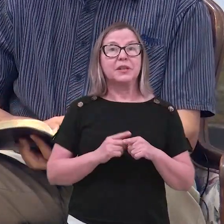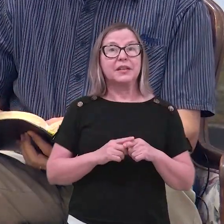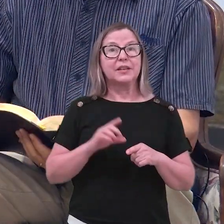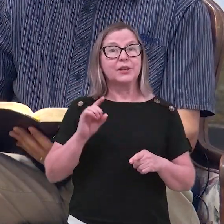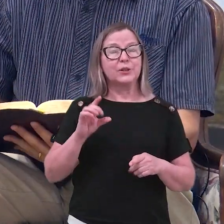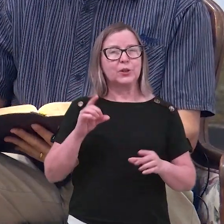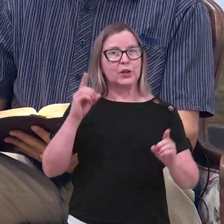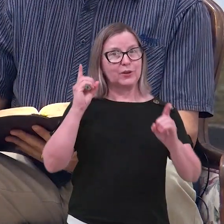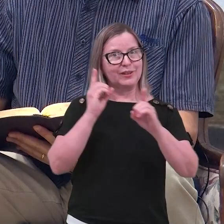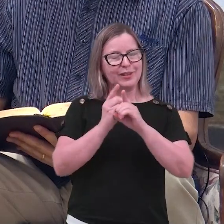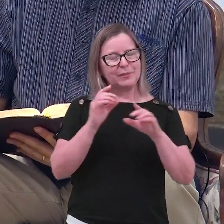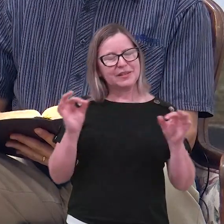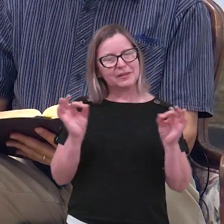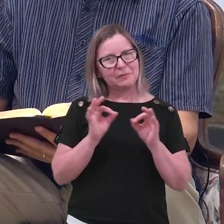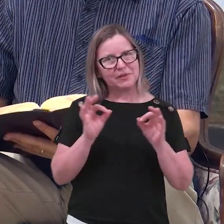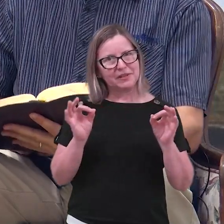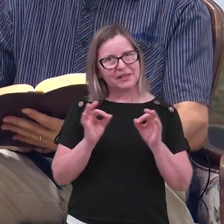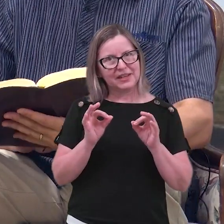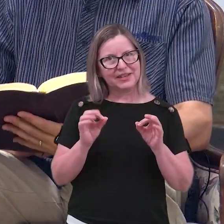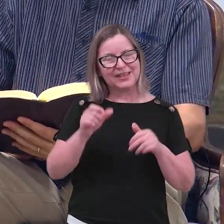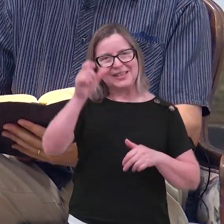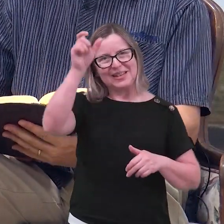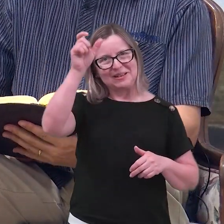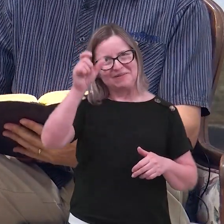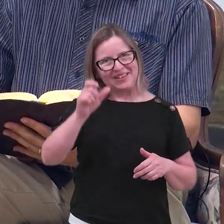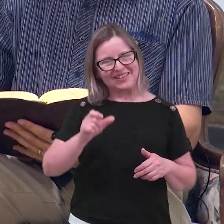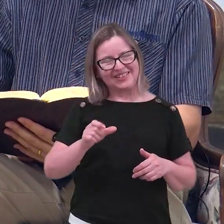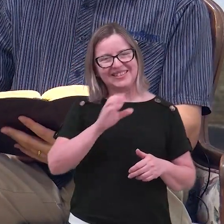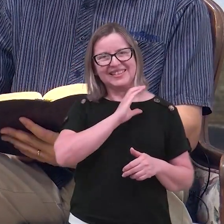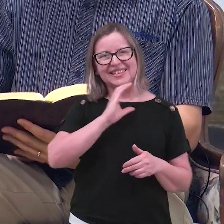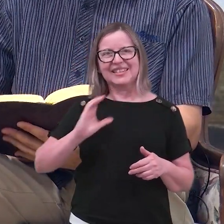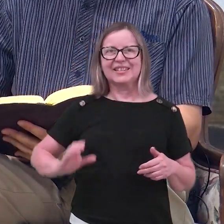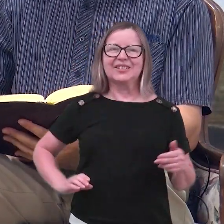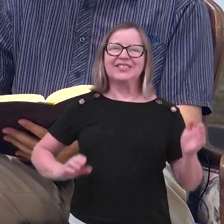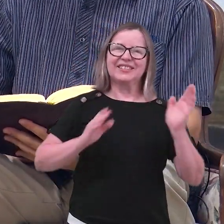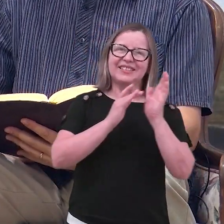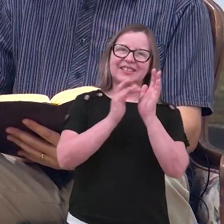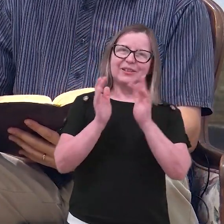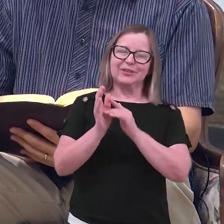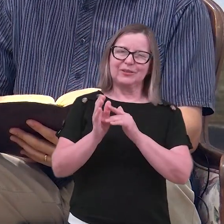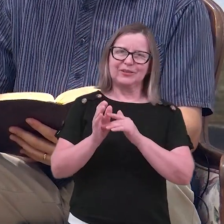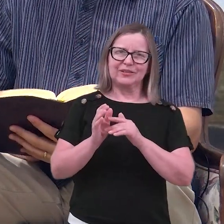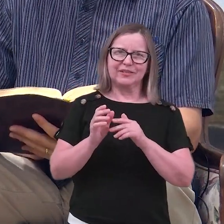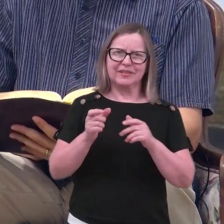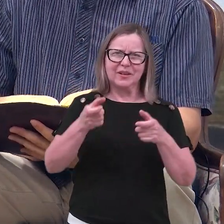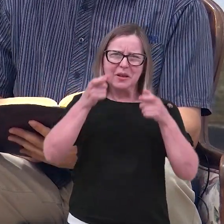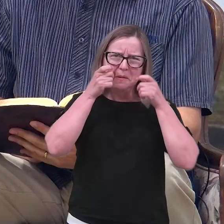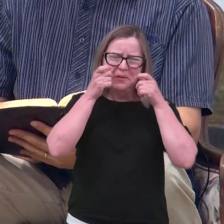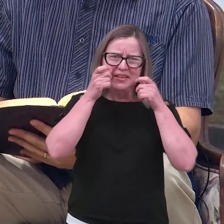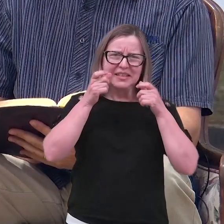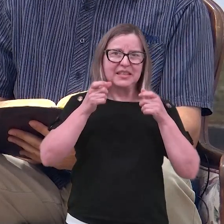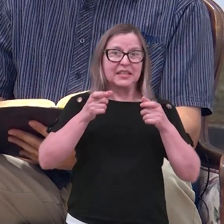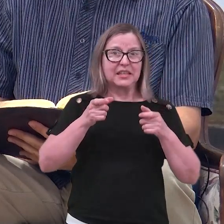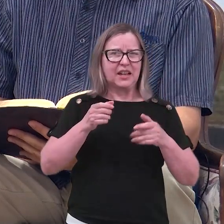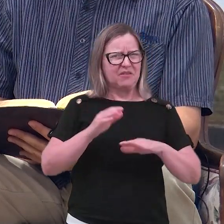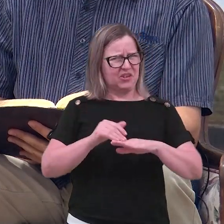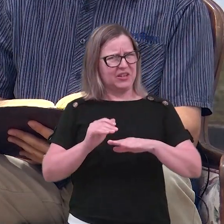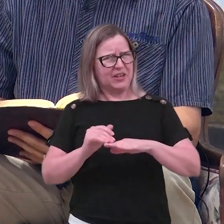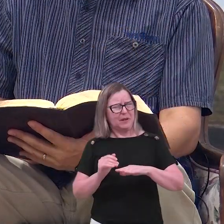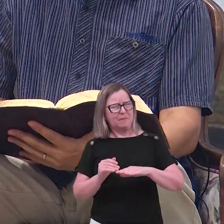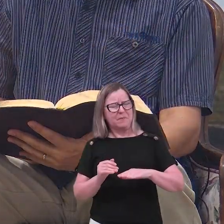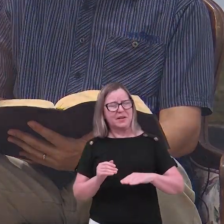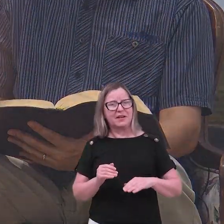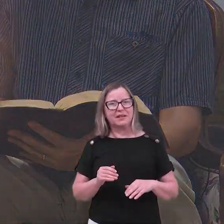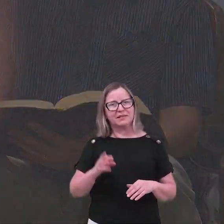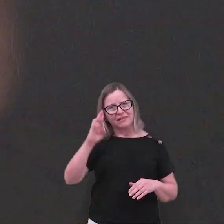encontrar simplicidade na pessoa de Cristo Jesus. E olha o convite que ele está fazendo para você e para mim também nessa